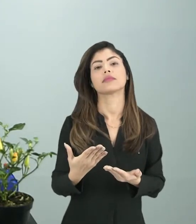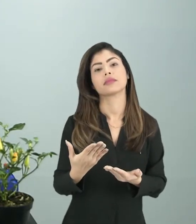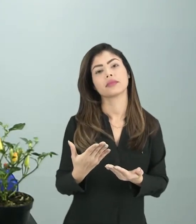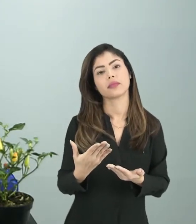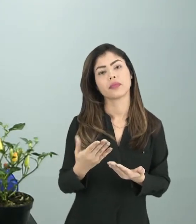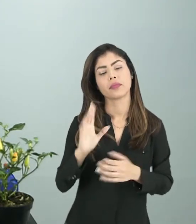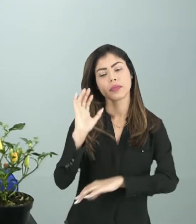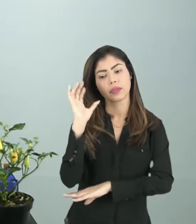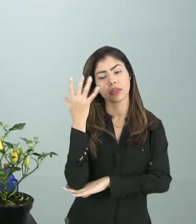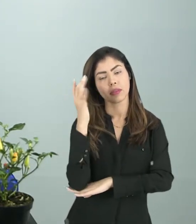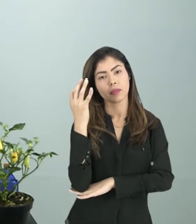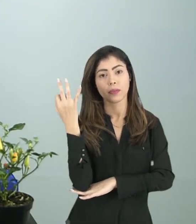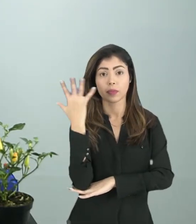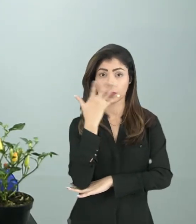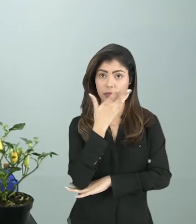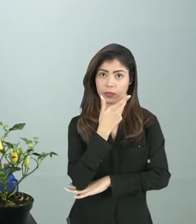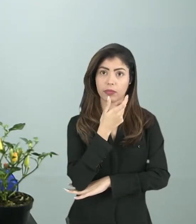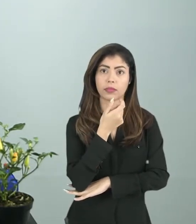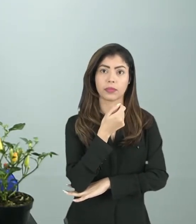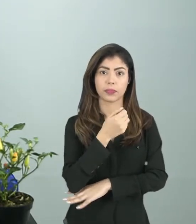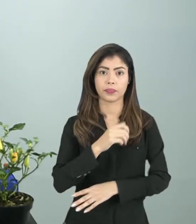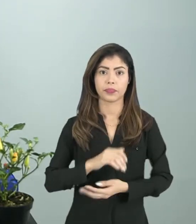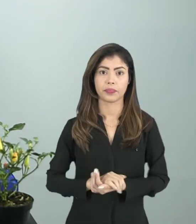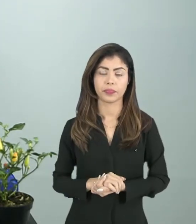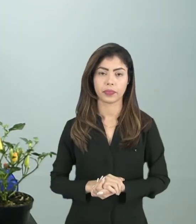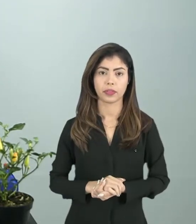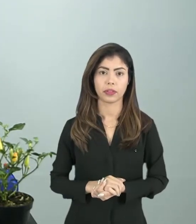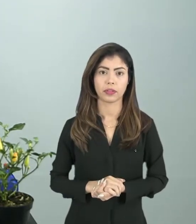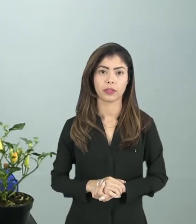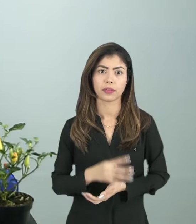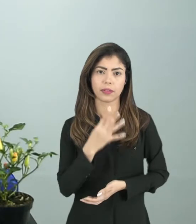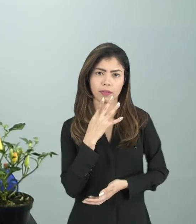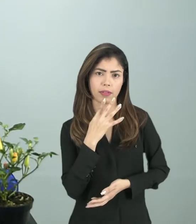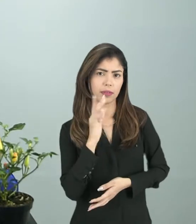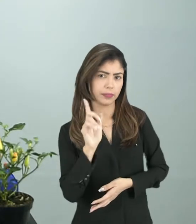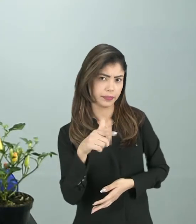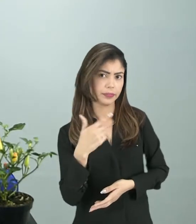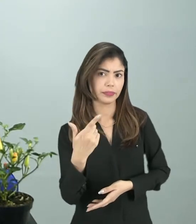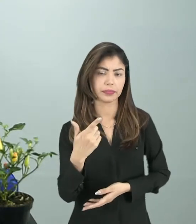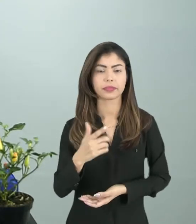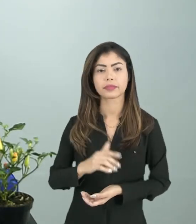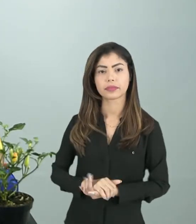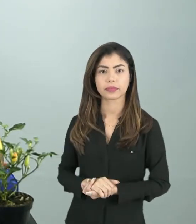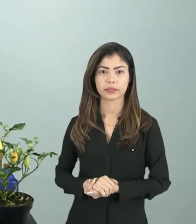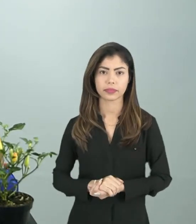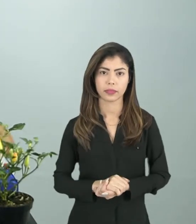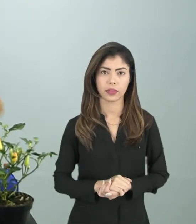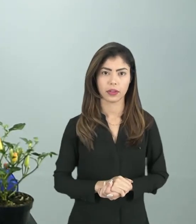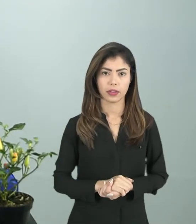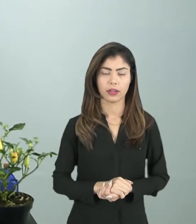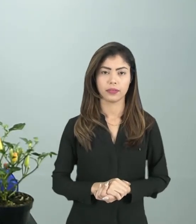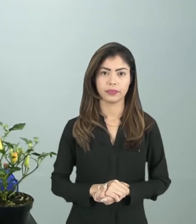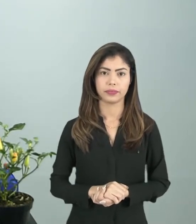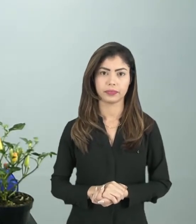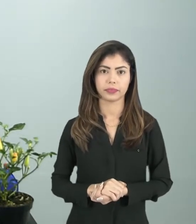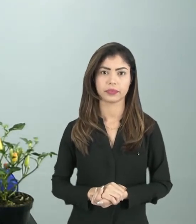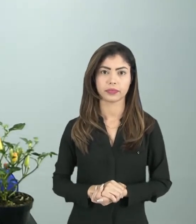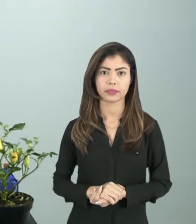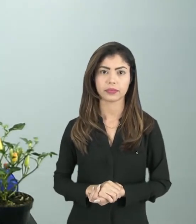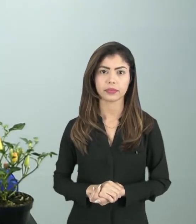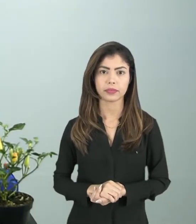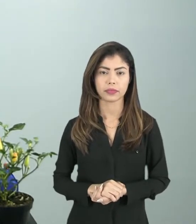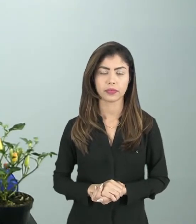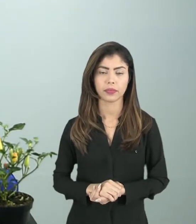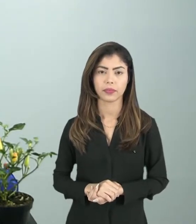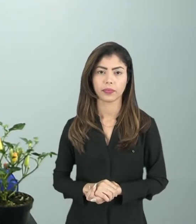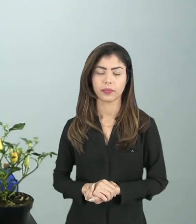de plantas ornamentais, né? Agora vamos para outra, vamos conhecer outra? Vamos conhecer a frutífera. Eu vou